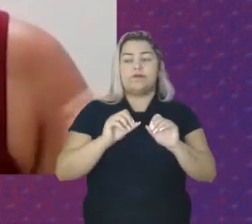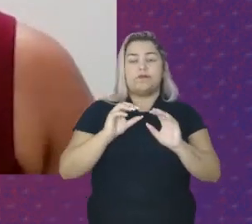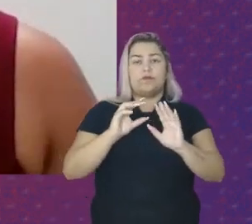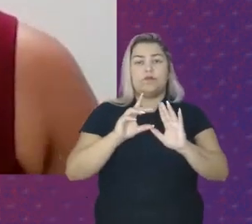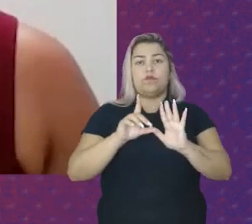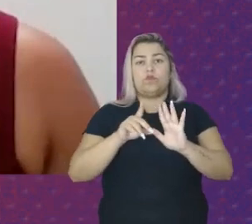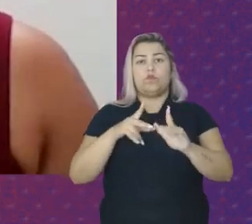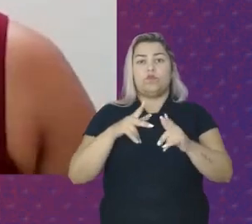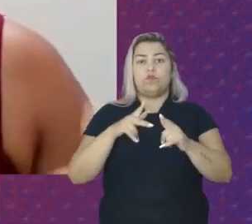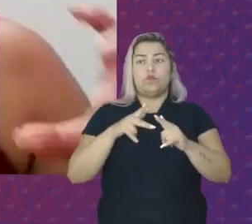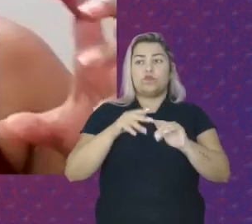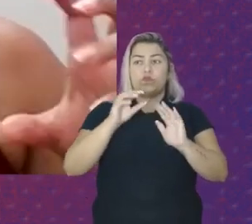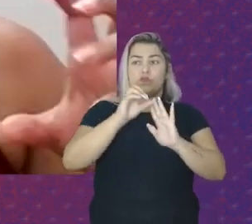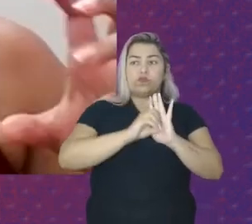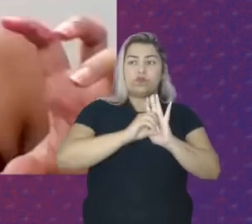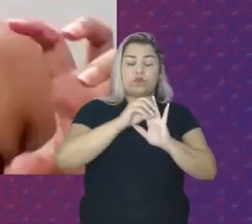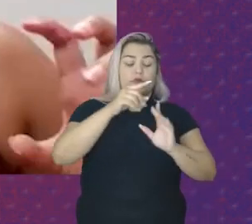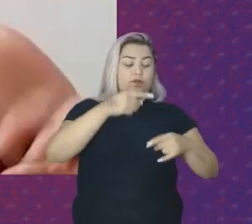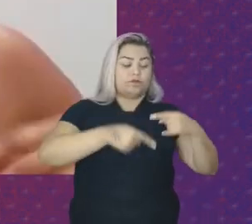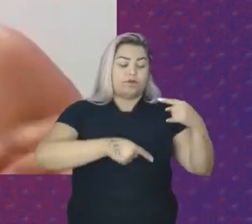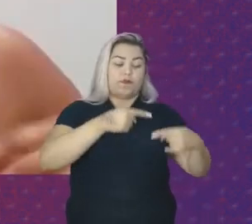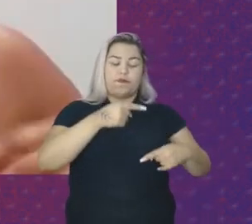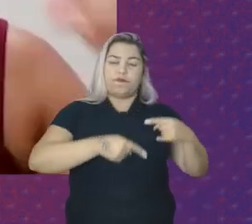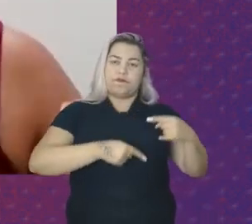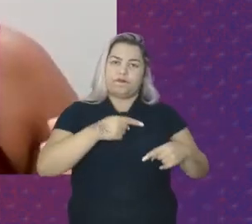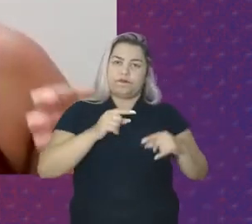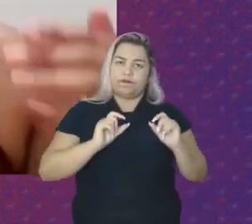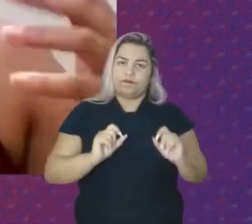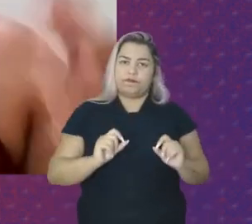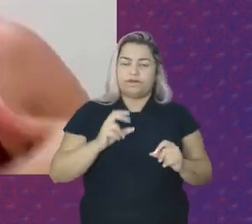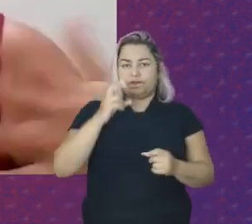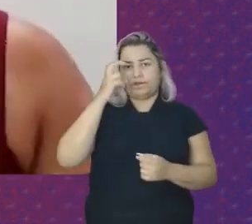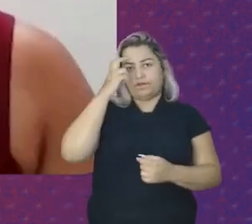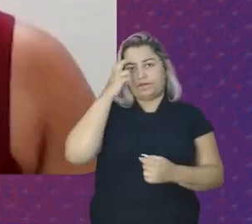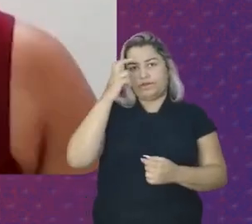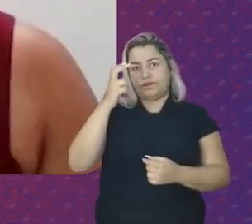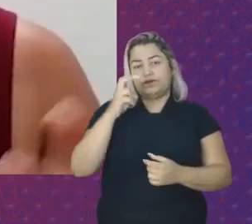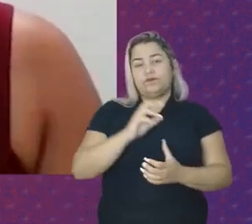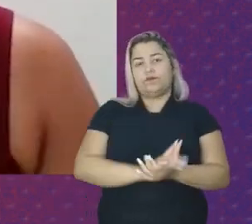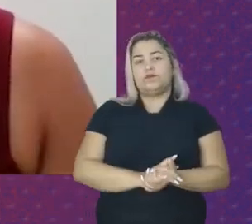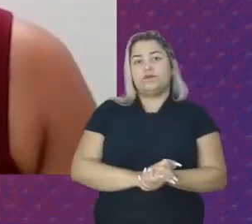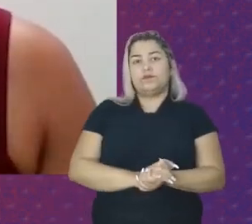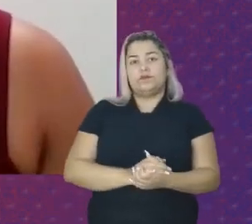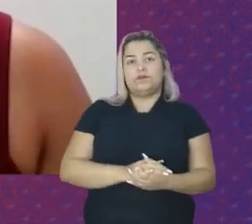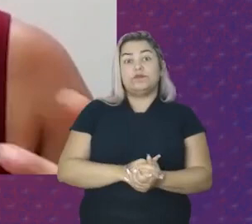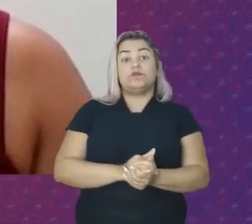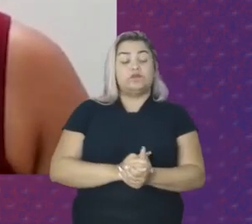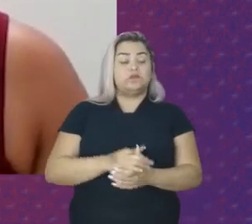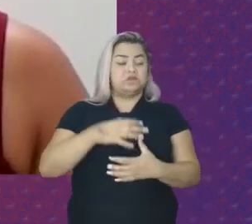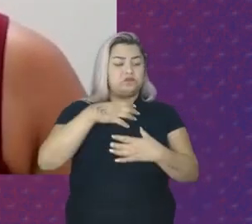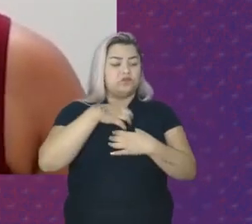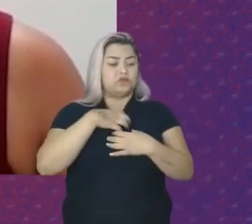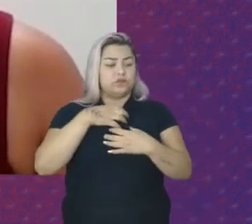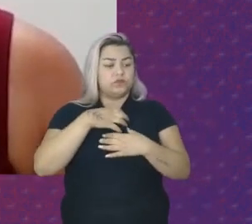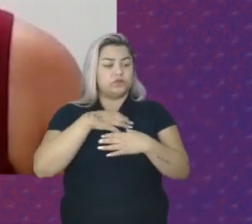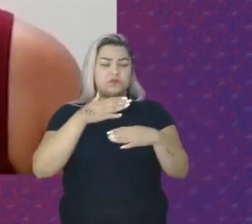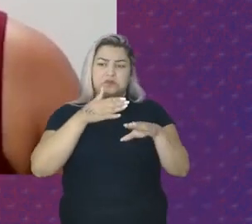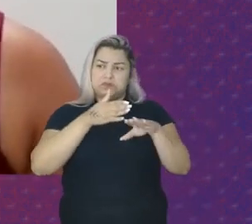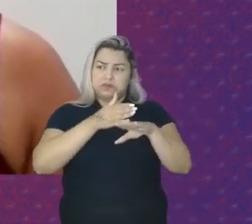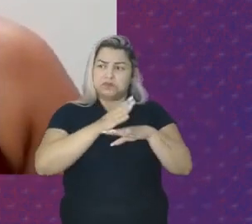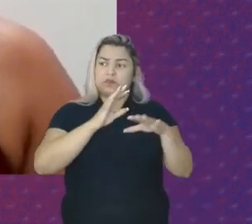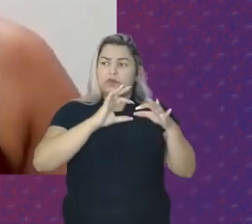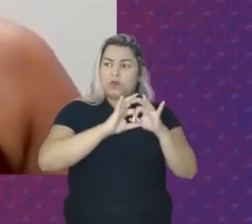corte do orçamento das políticas públicas, mas numa perspectiva cultural, acaba criando um sentimento de autorização